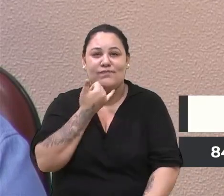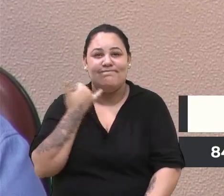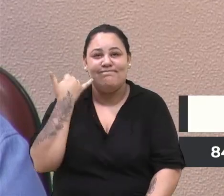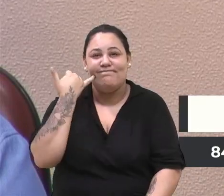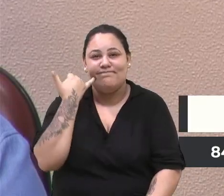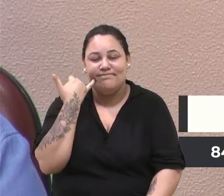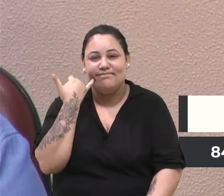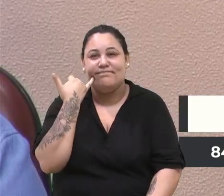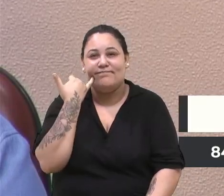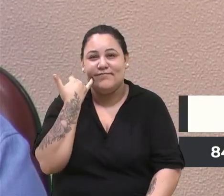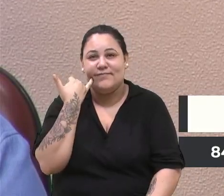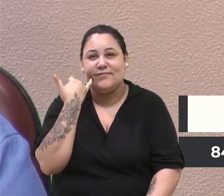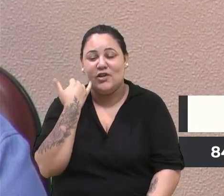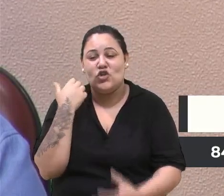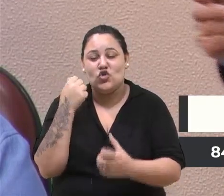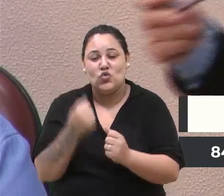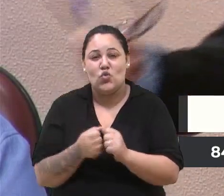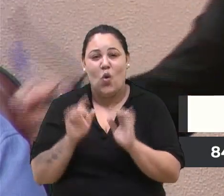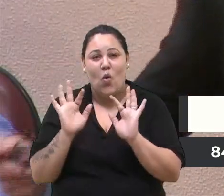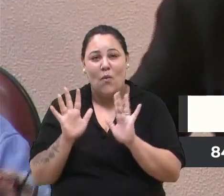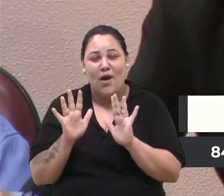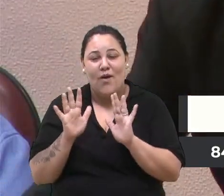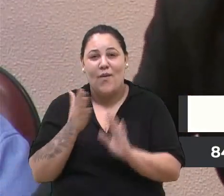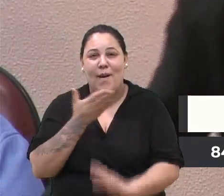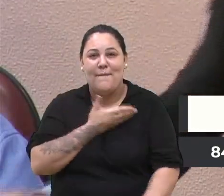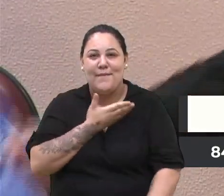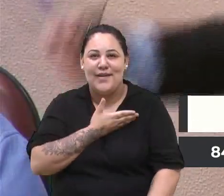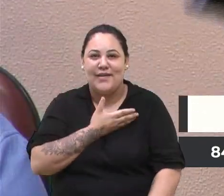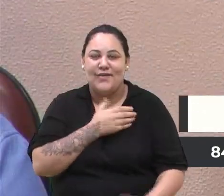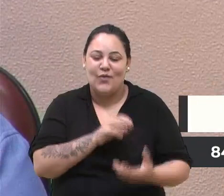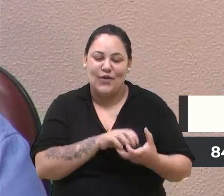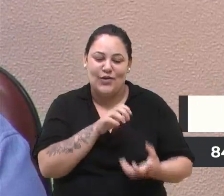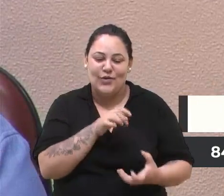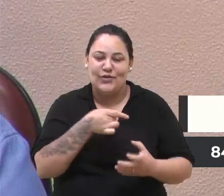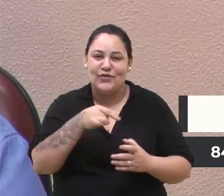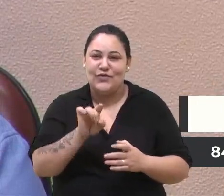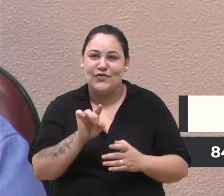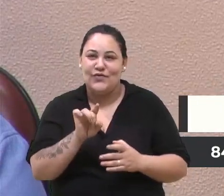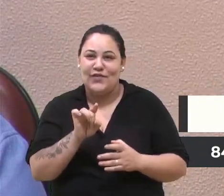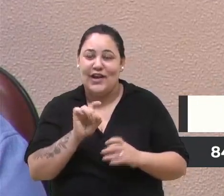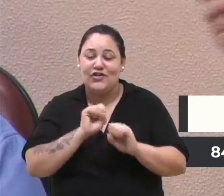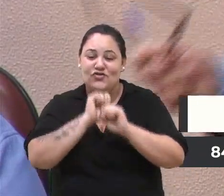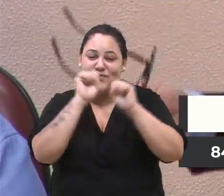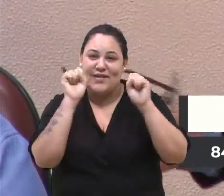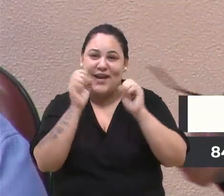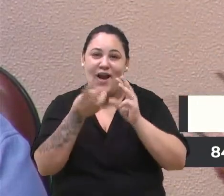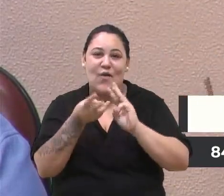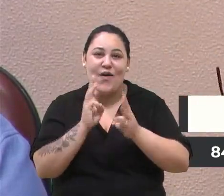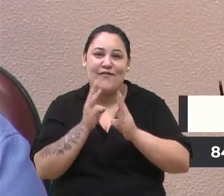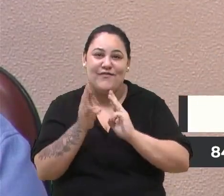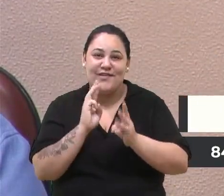através de uma amiga, o idoso vai de manhã com a van e volta para casa de noite. Lá no São Caetano também.